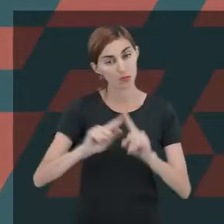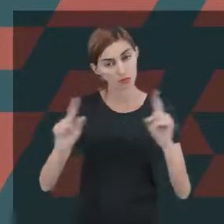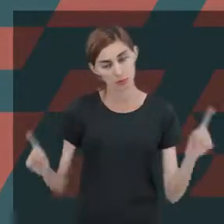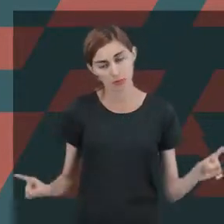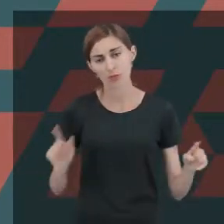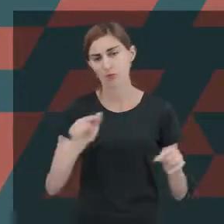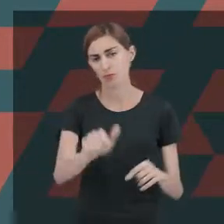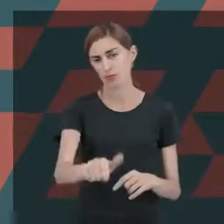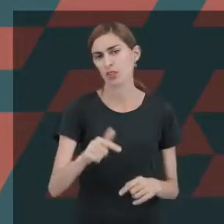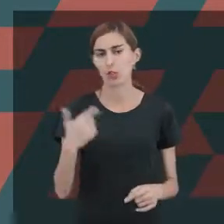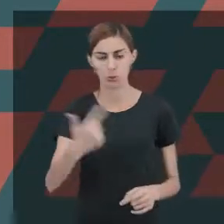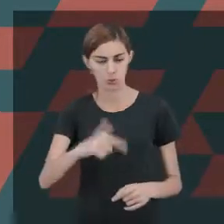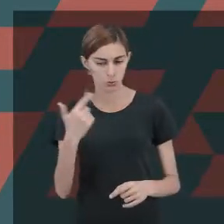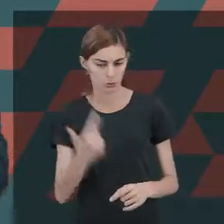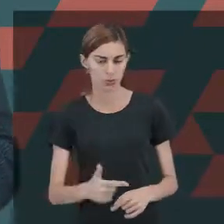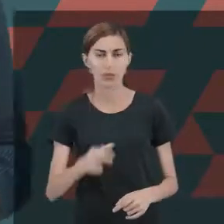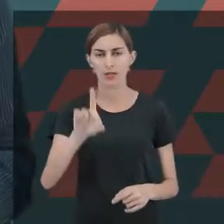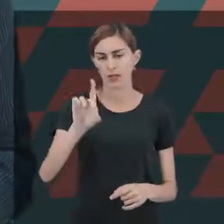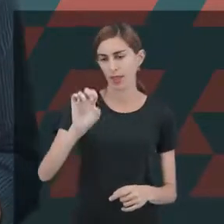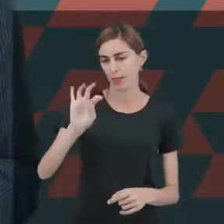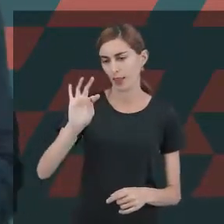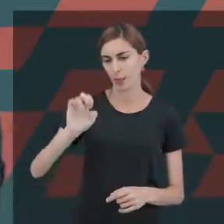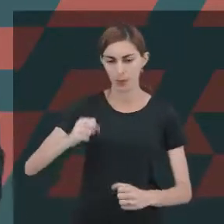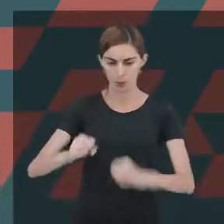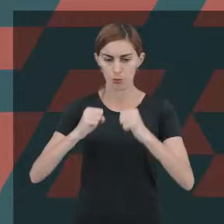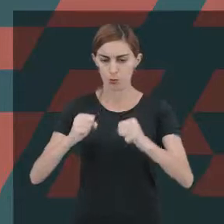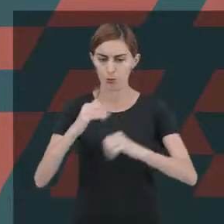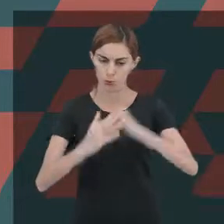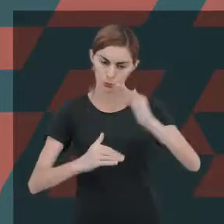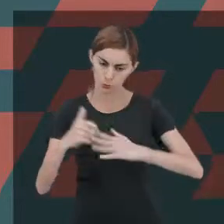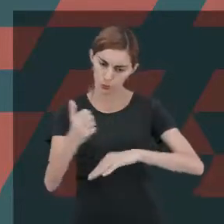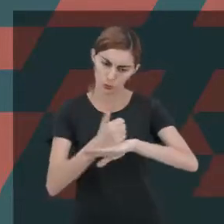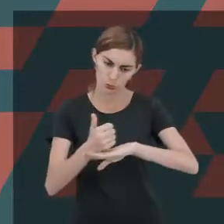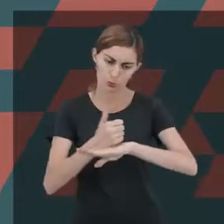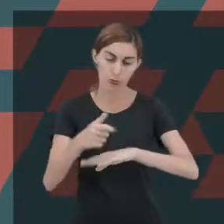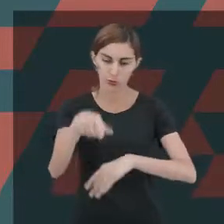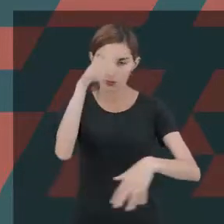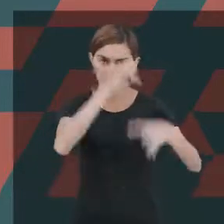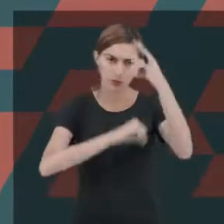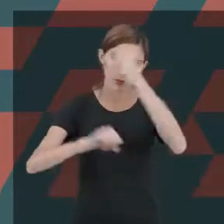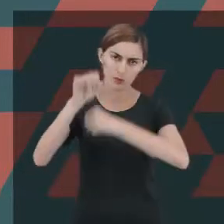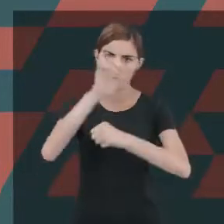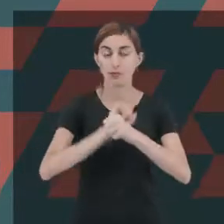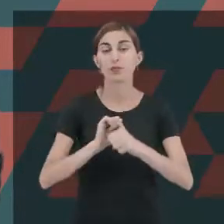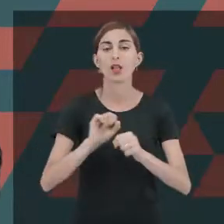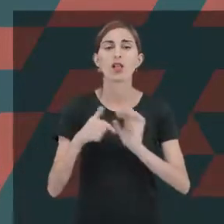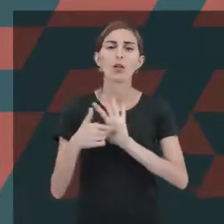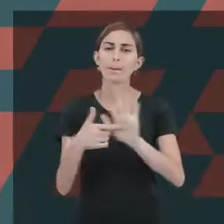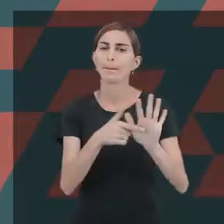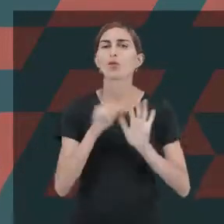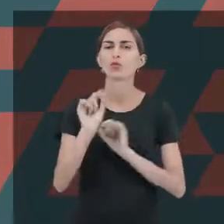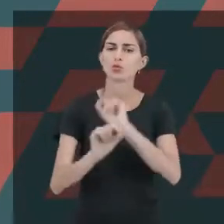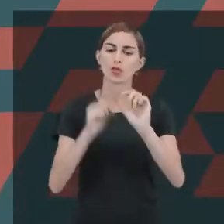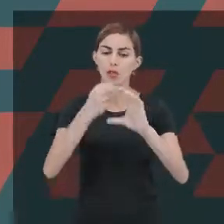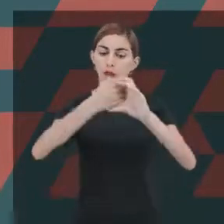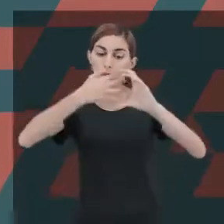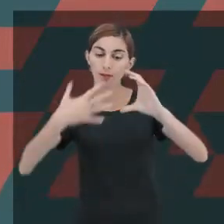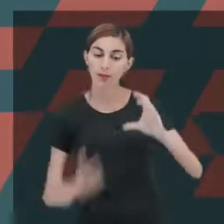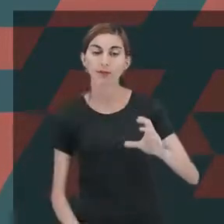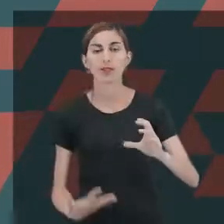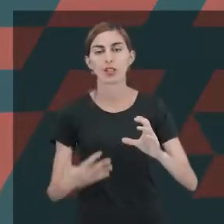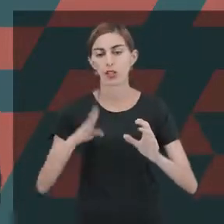mas elas não determinam as nossas potencialidades e aprendizagens. Elas determinam